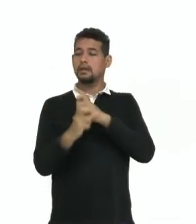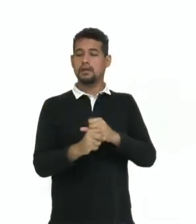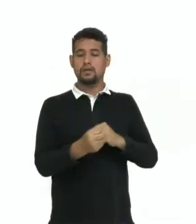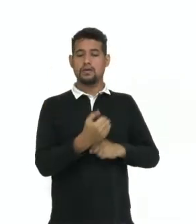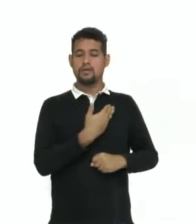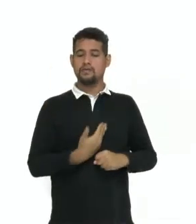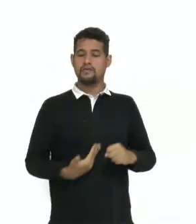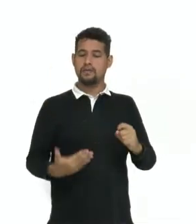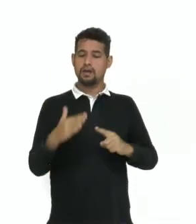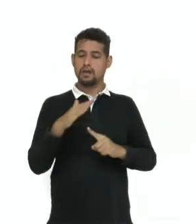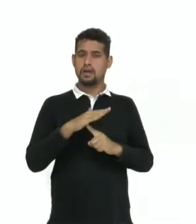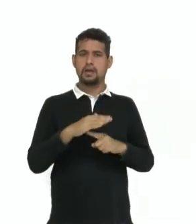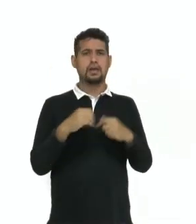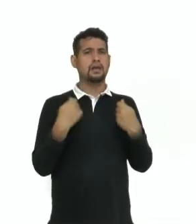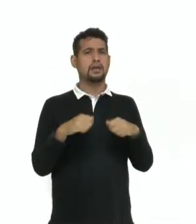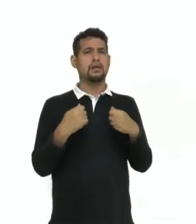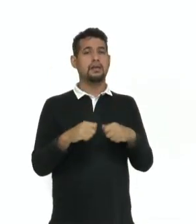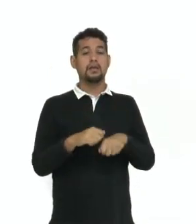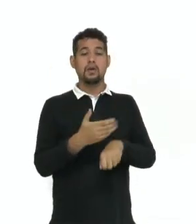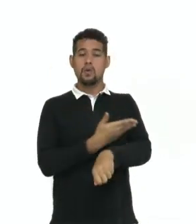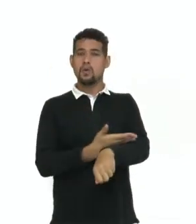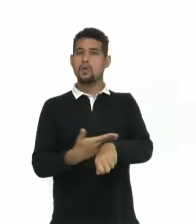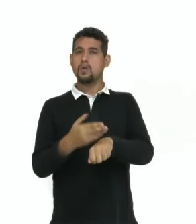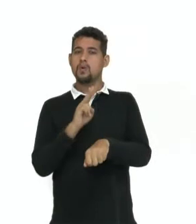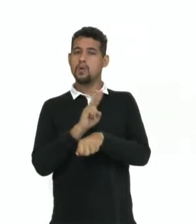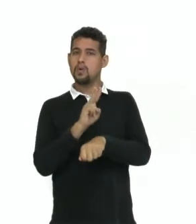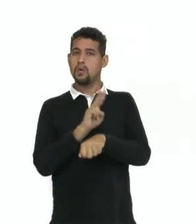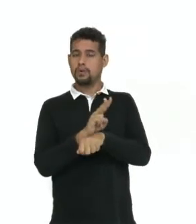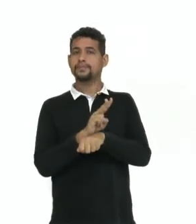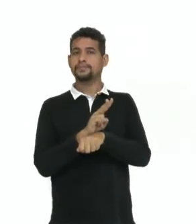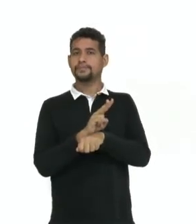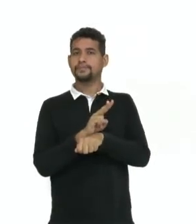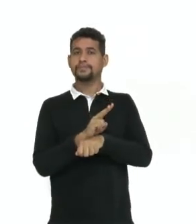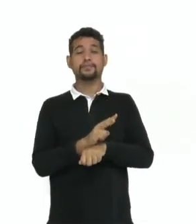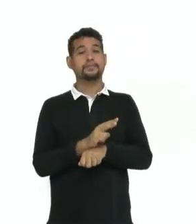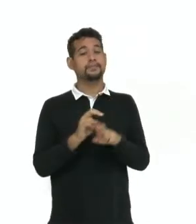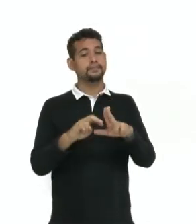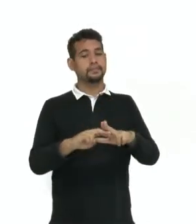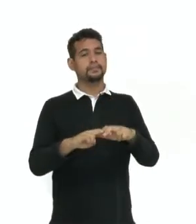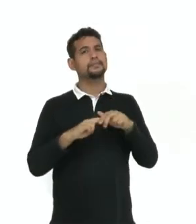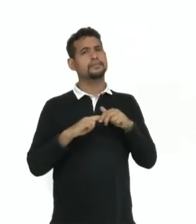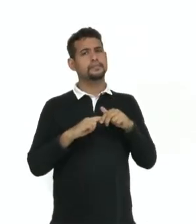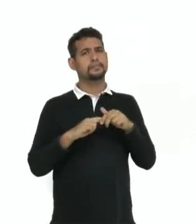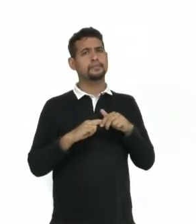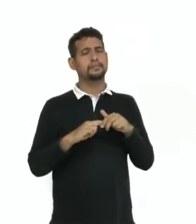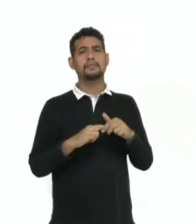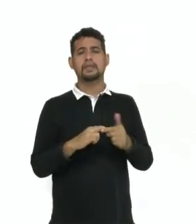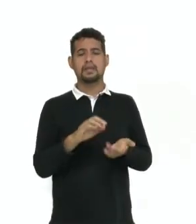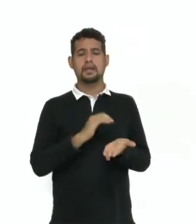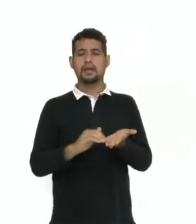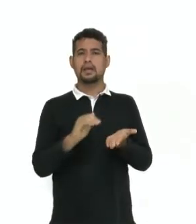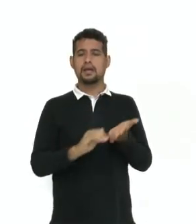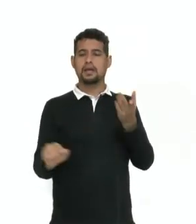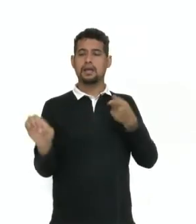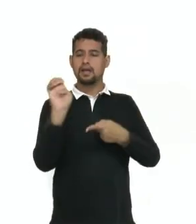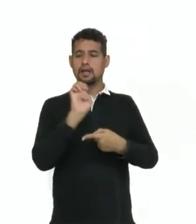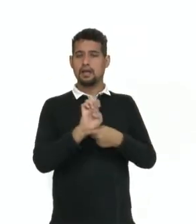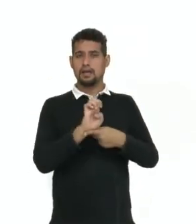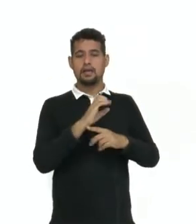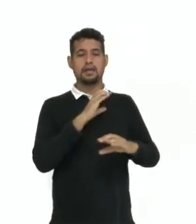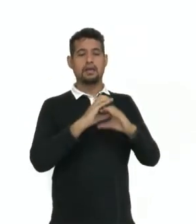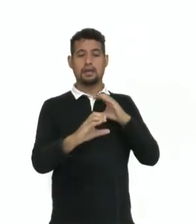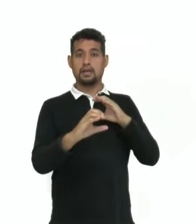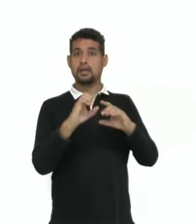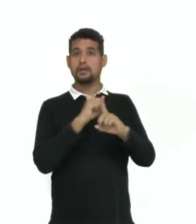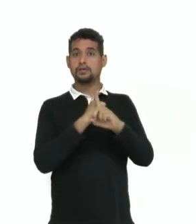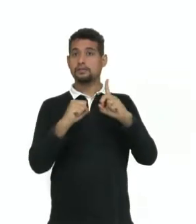a necessidade de manter os hábitos de prevenção ao contágio. Por essa razão, a Secretaria de Estado da Comunicação Social e